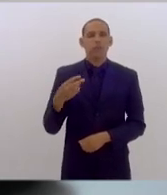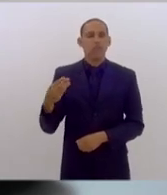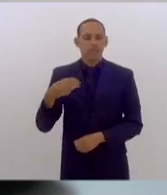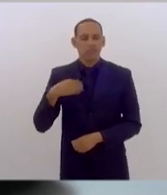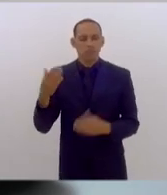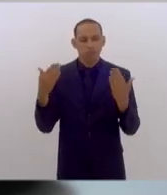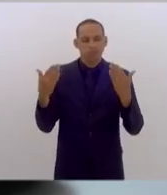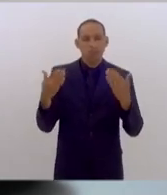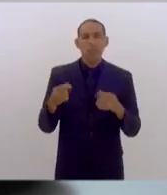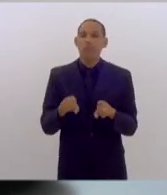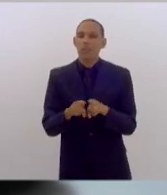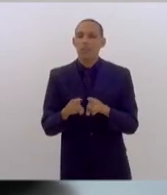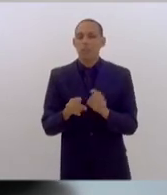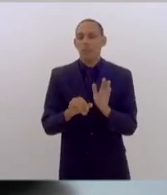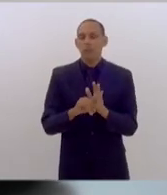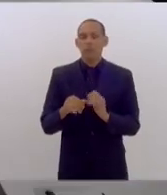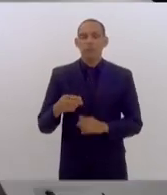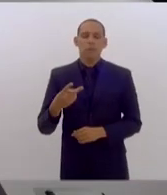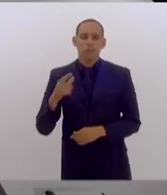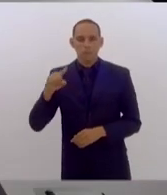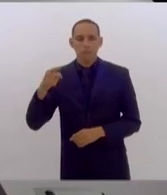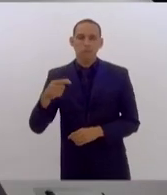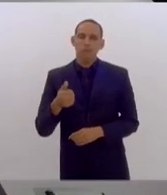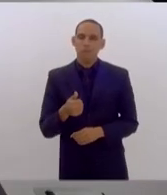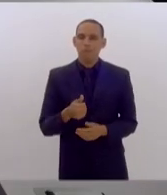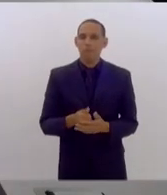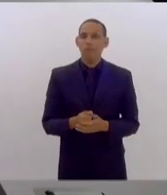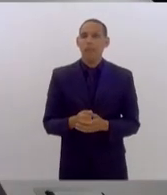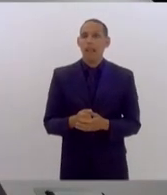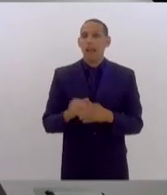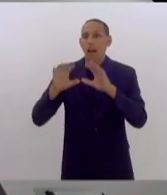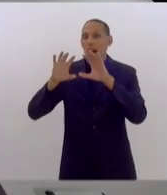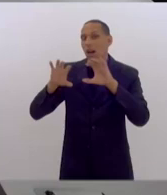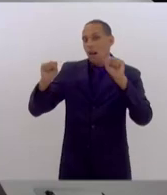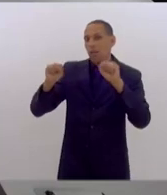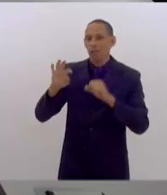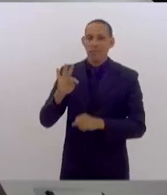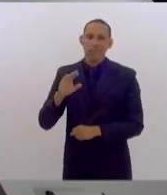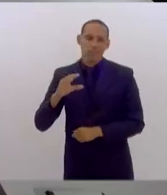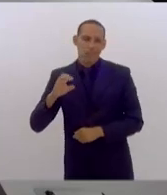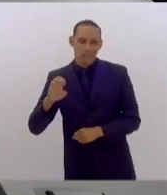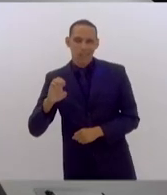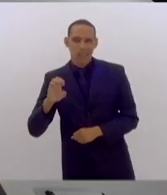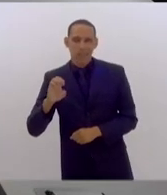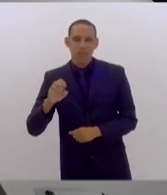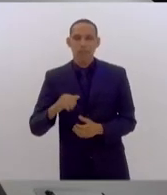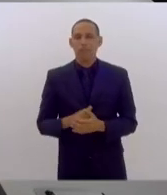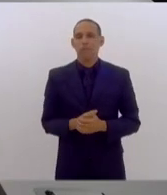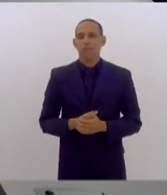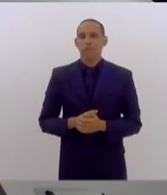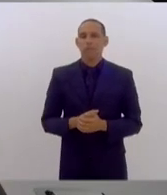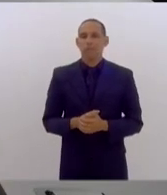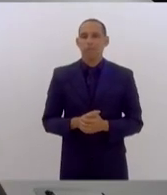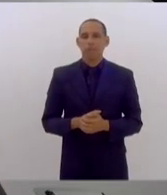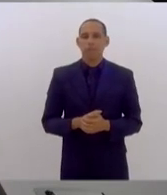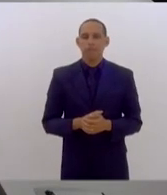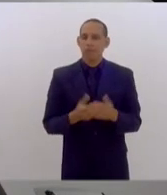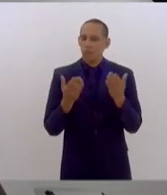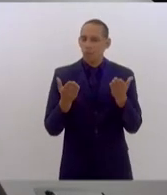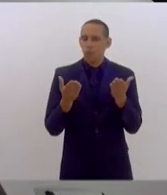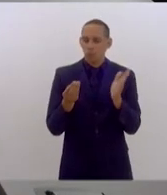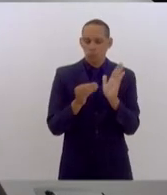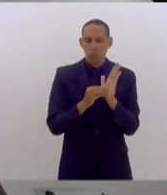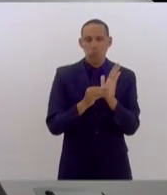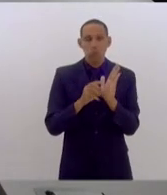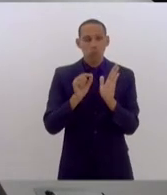sério e o outro ambiente que vem com as quatro aqui é no Tribunal de Contas do Estado o quê aí o senhor